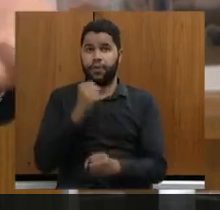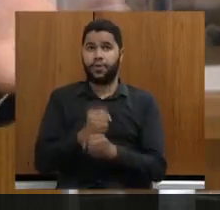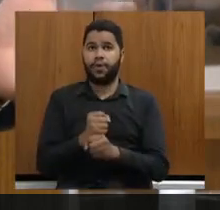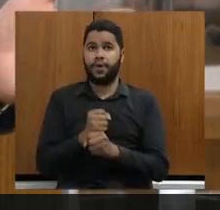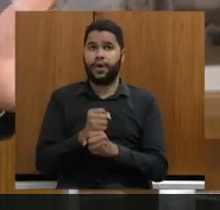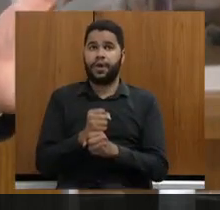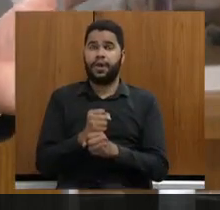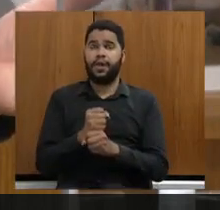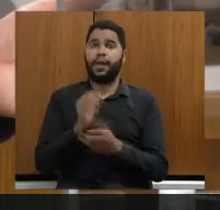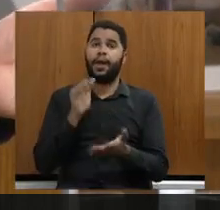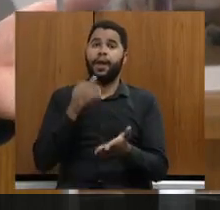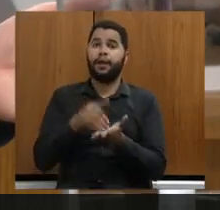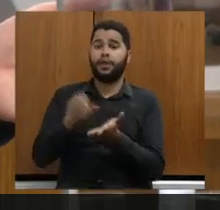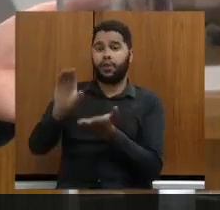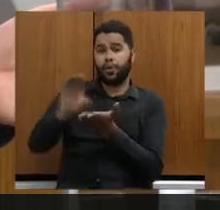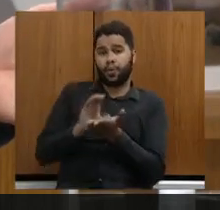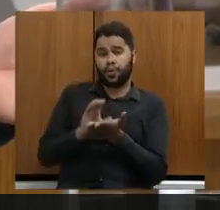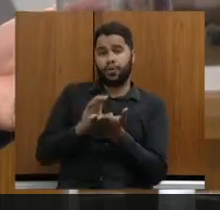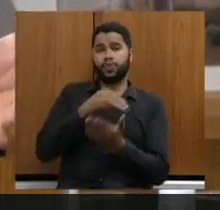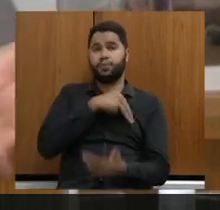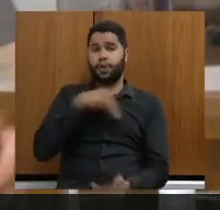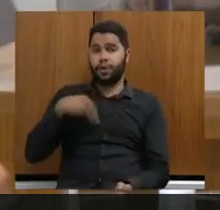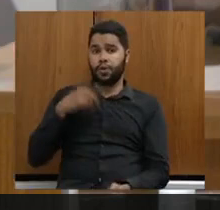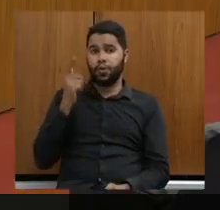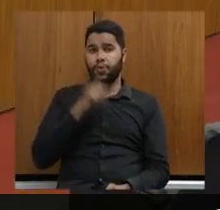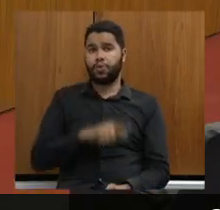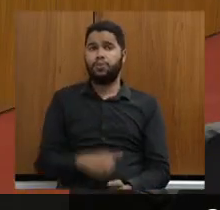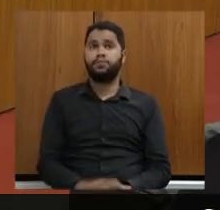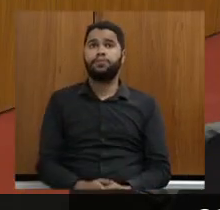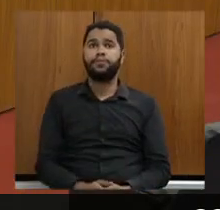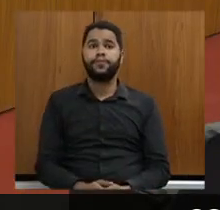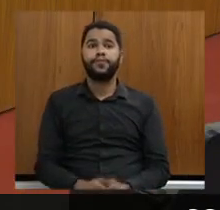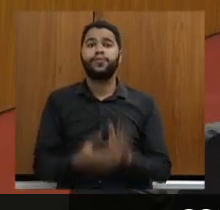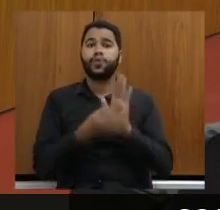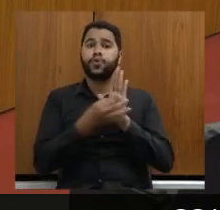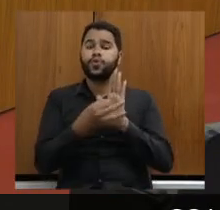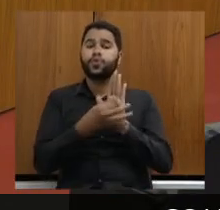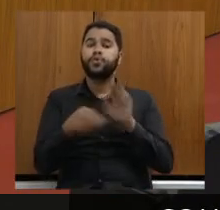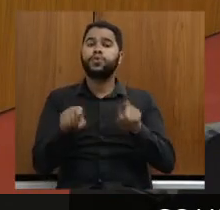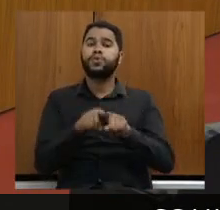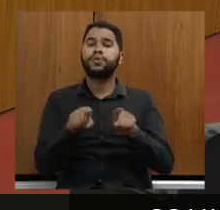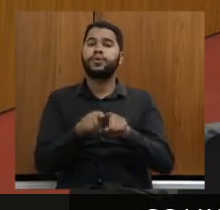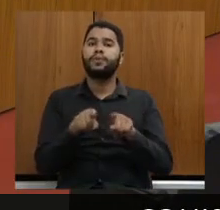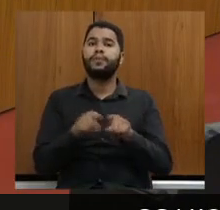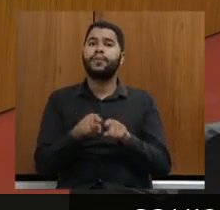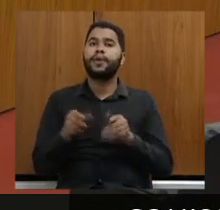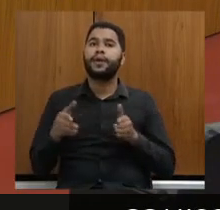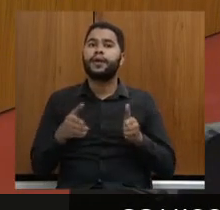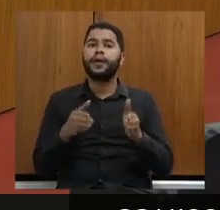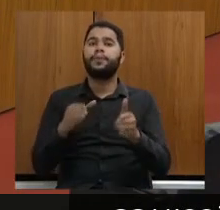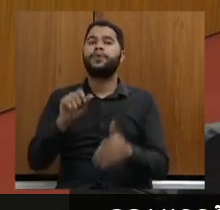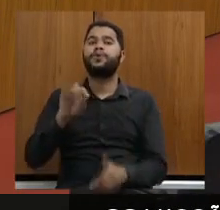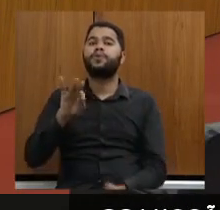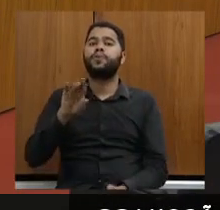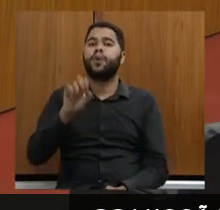até o recurso Mariana havia deixei Eu sugiro o nome os caminhos do Agro Excelente